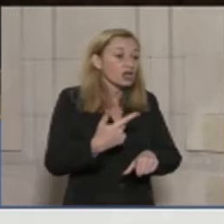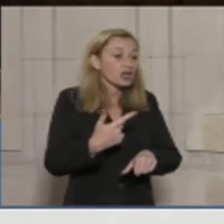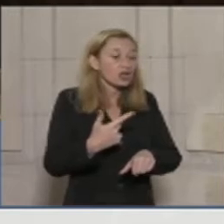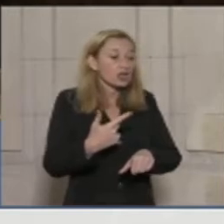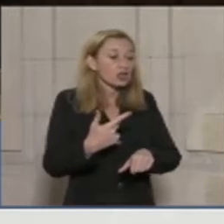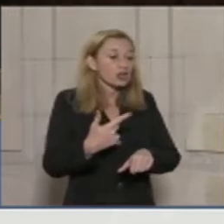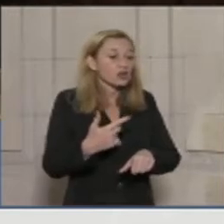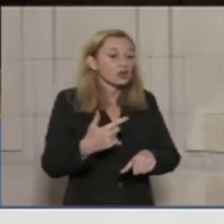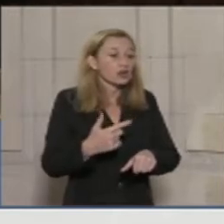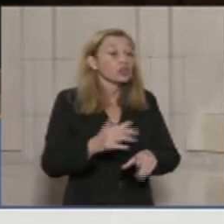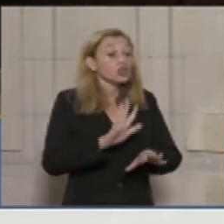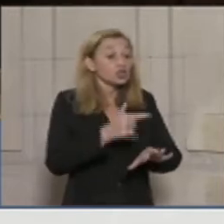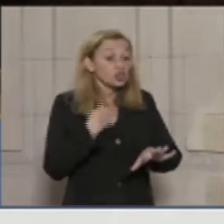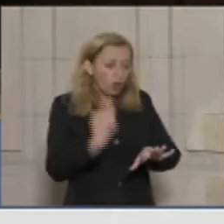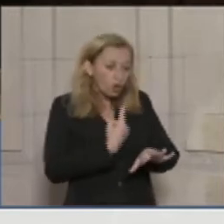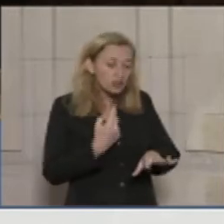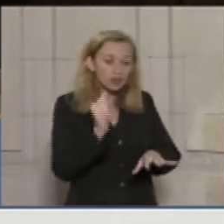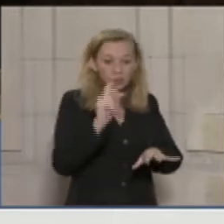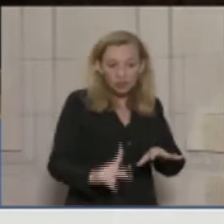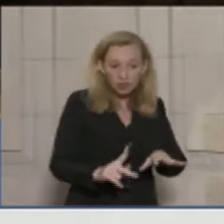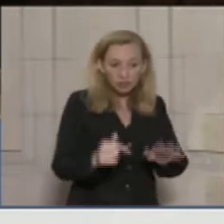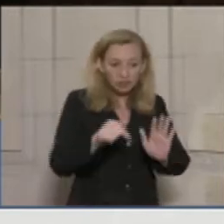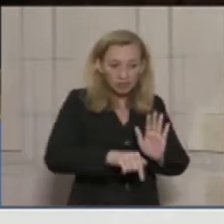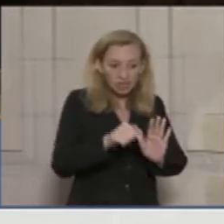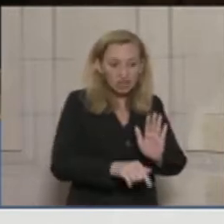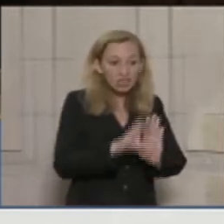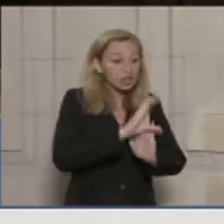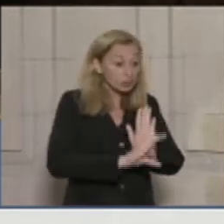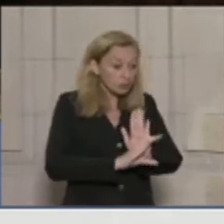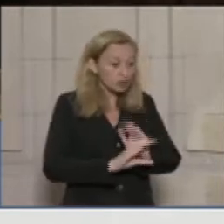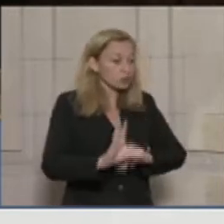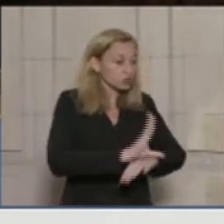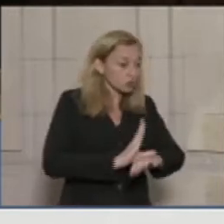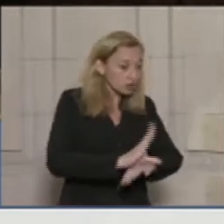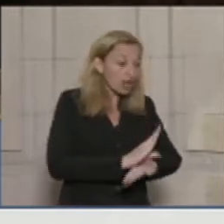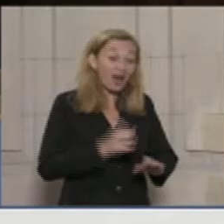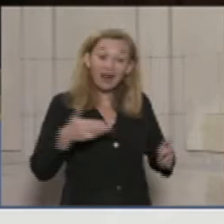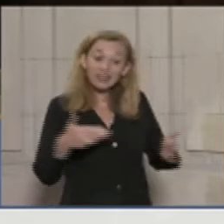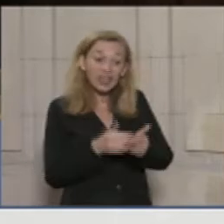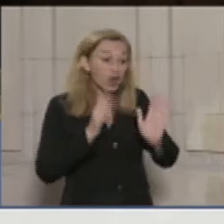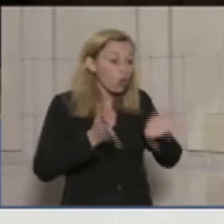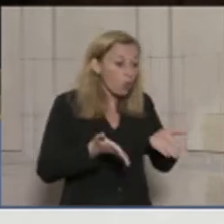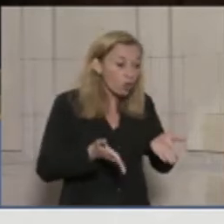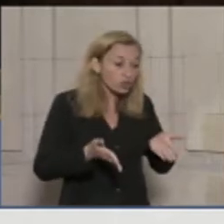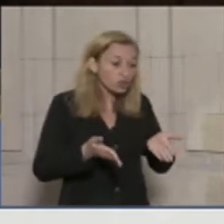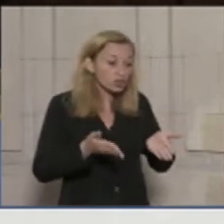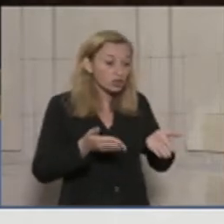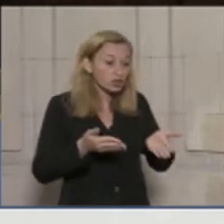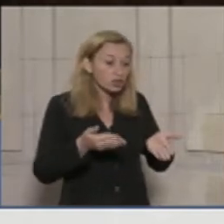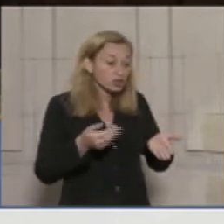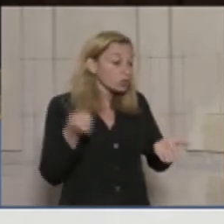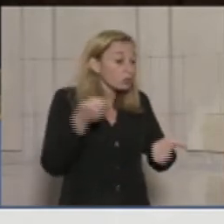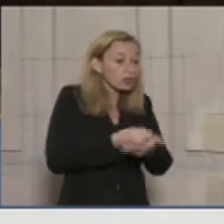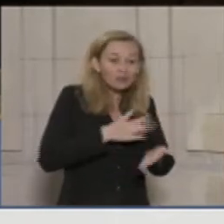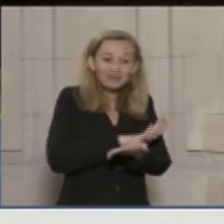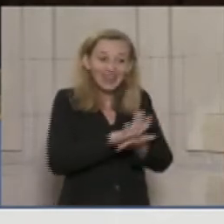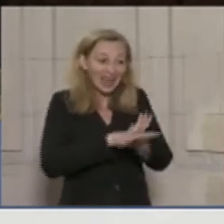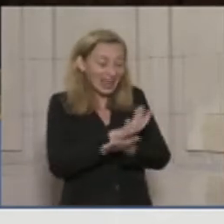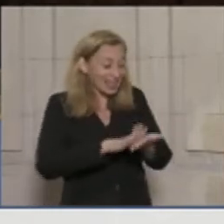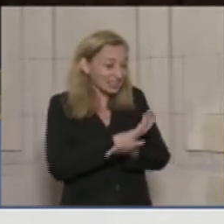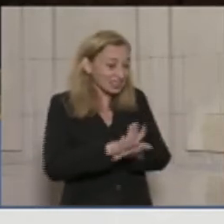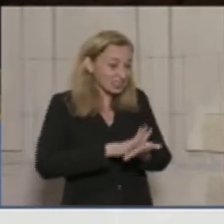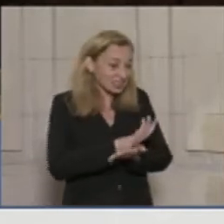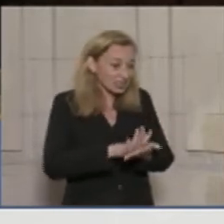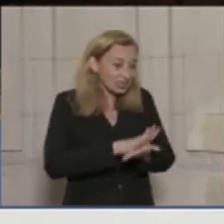numa emenda constitucional, e que até hoje não funciona, as universidades continuam sem receber repasses financeiros para